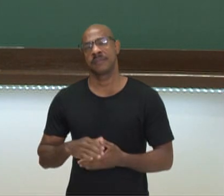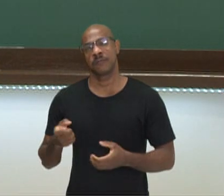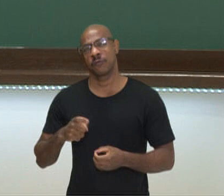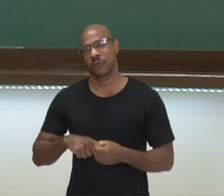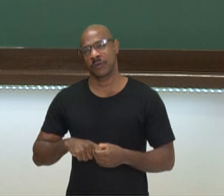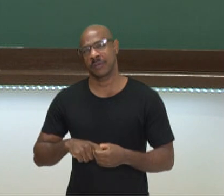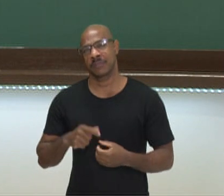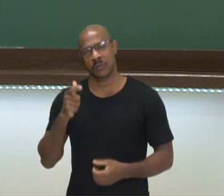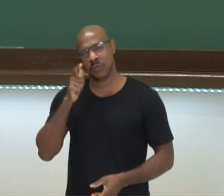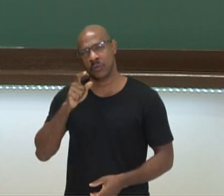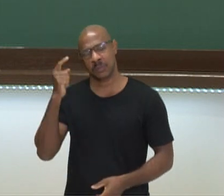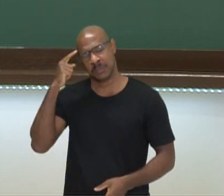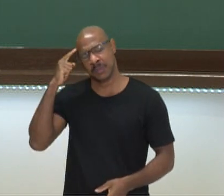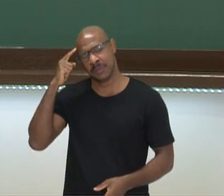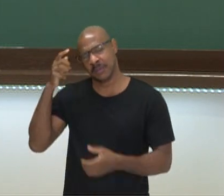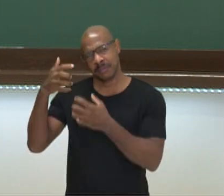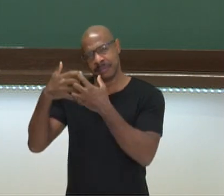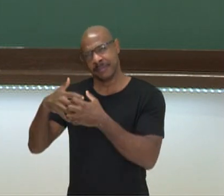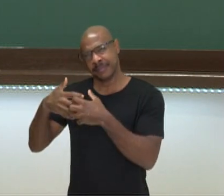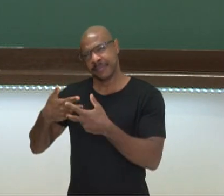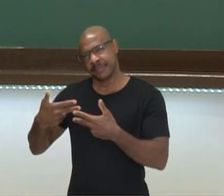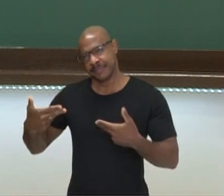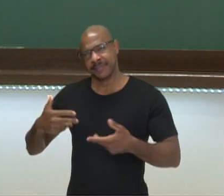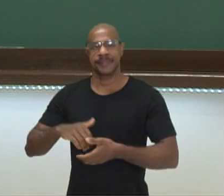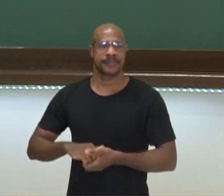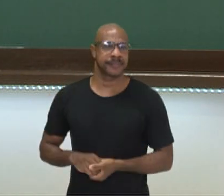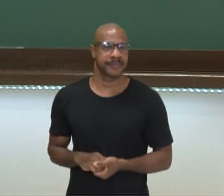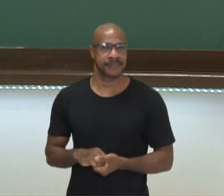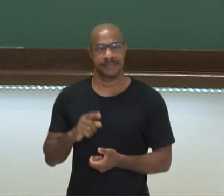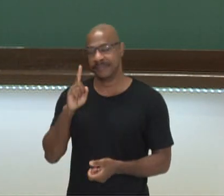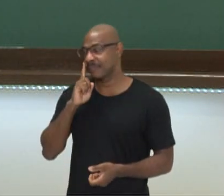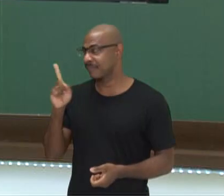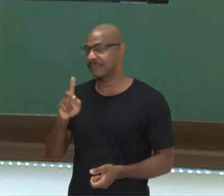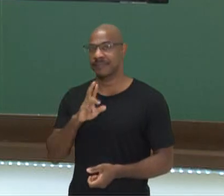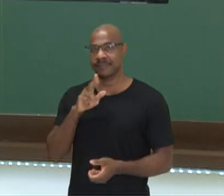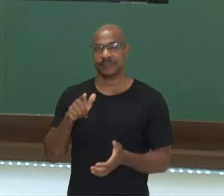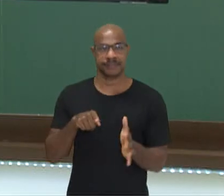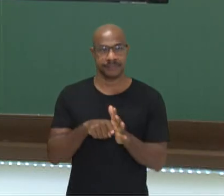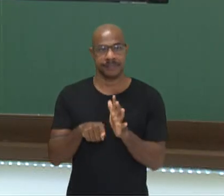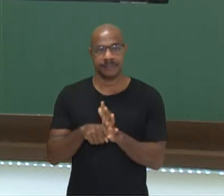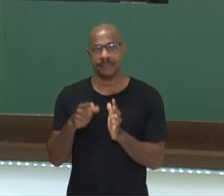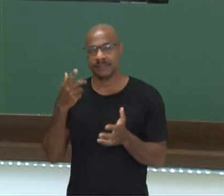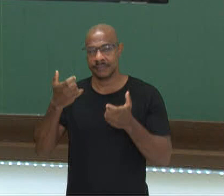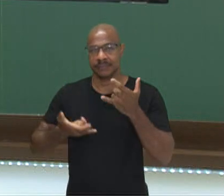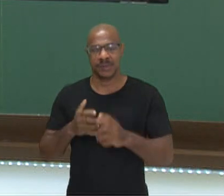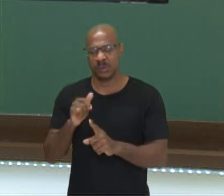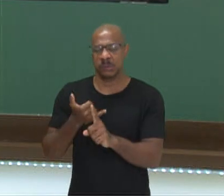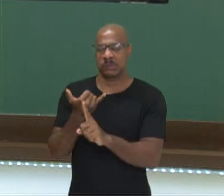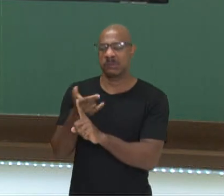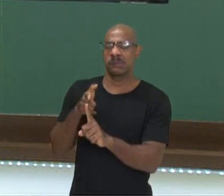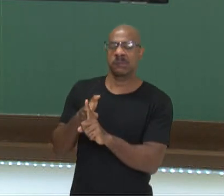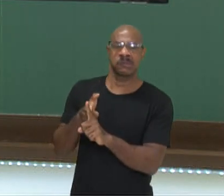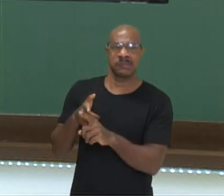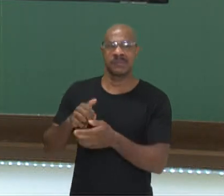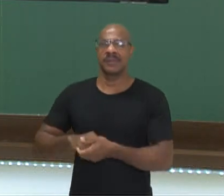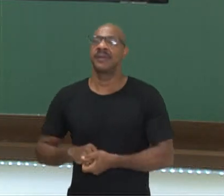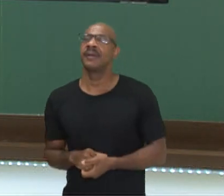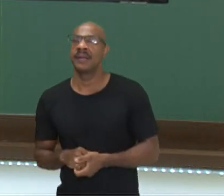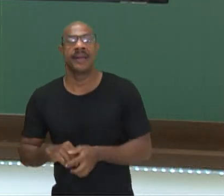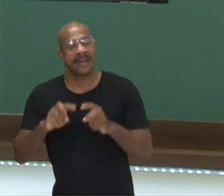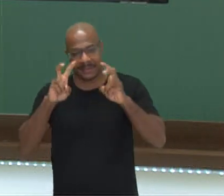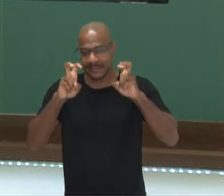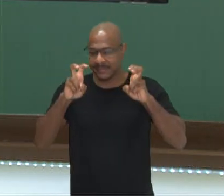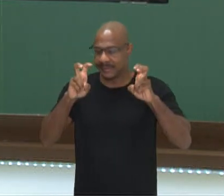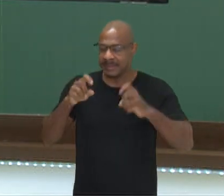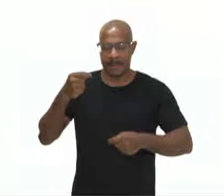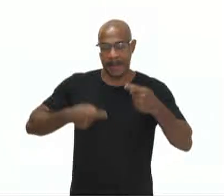Voltamos, conseguiu pensar sobre essas questões relacionadas ao bullying, né? Algo sempre polêmico, sempre é válido a sua